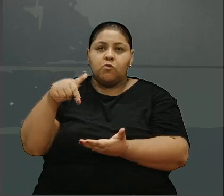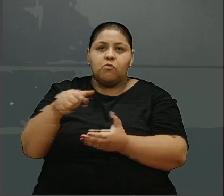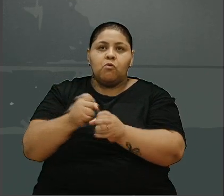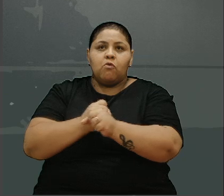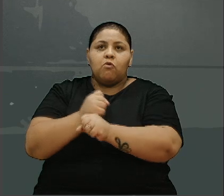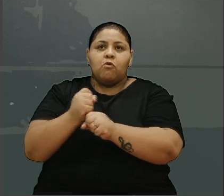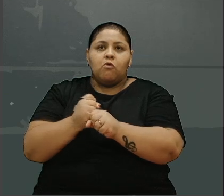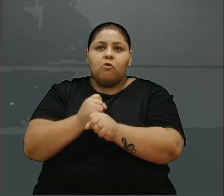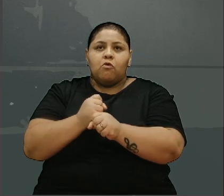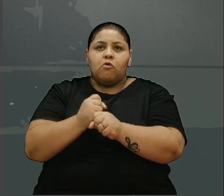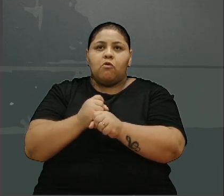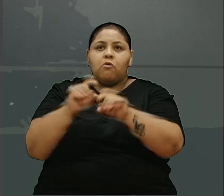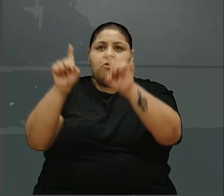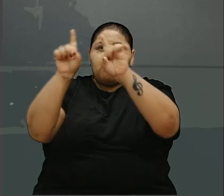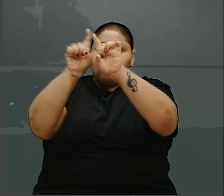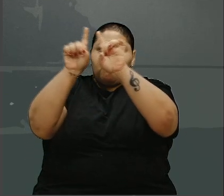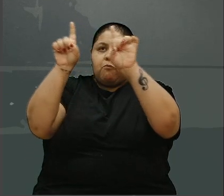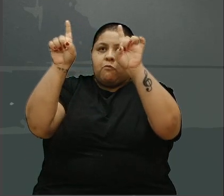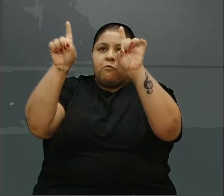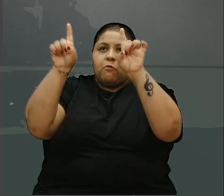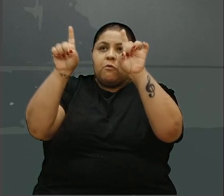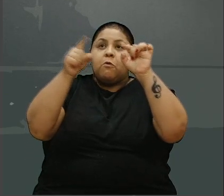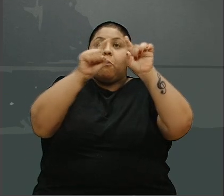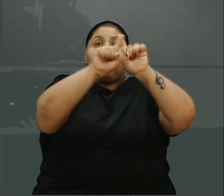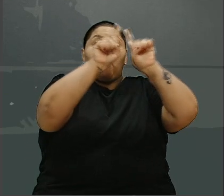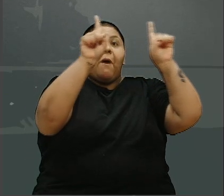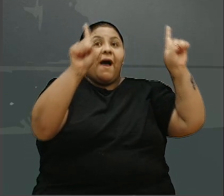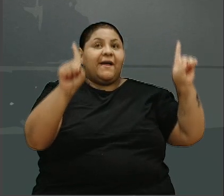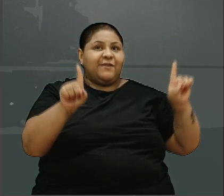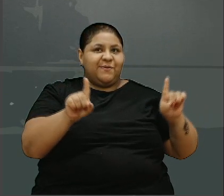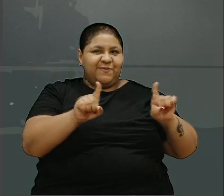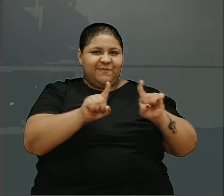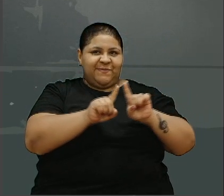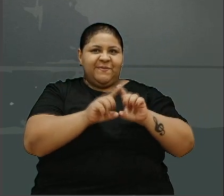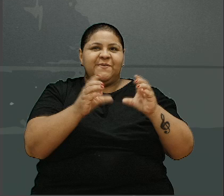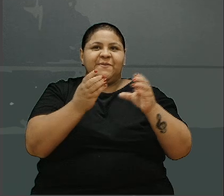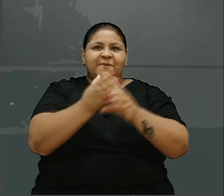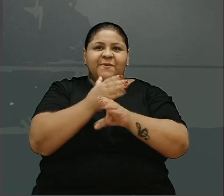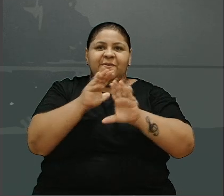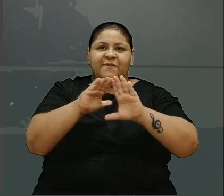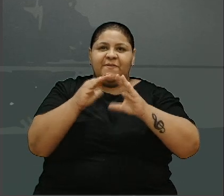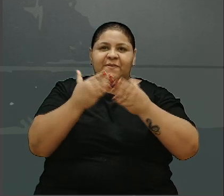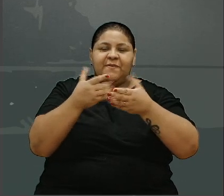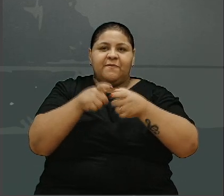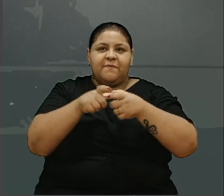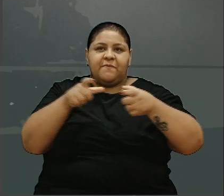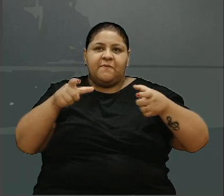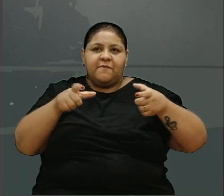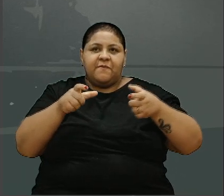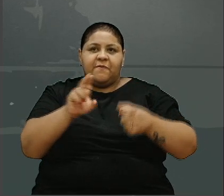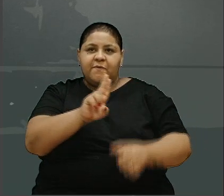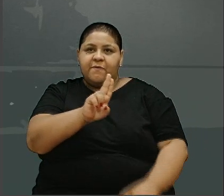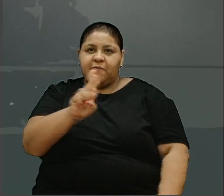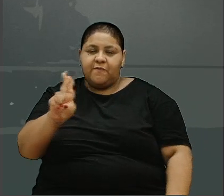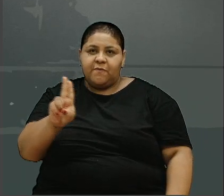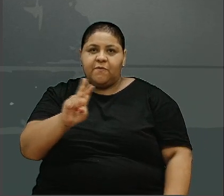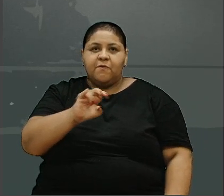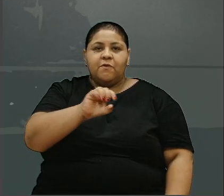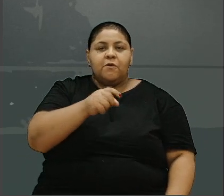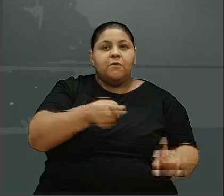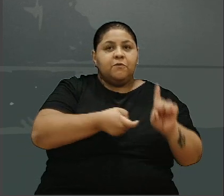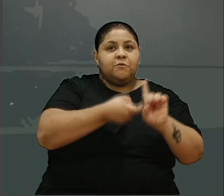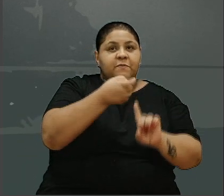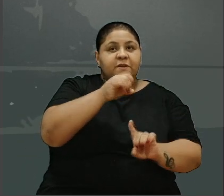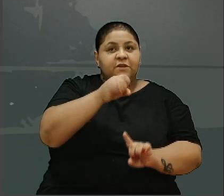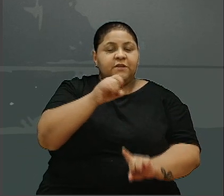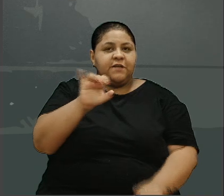com quadros completos das escolas. Ampliação do número de nomeações nos meses de janeiro e fevereiro.